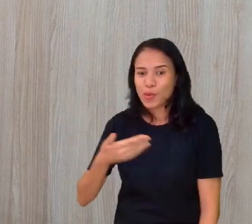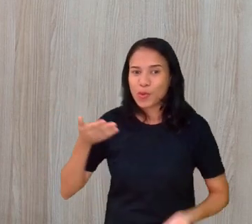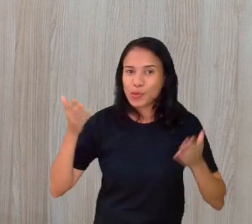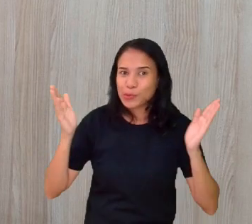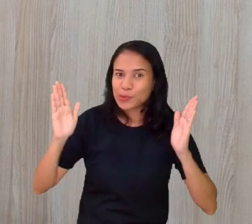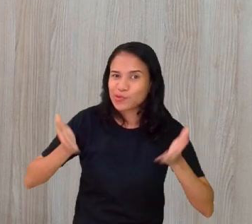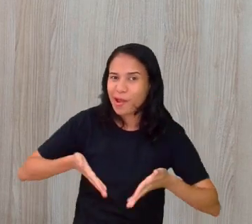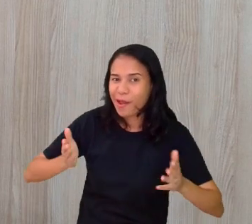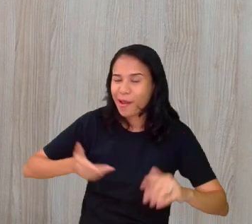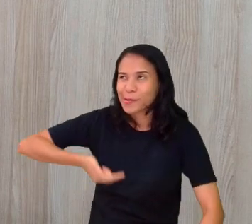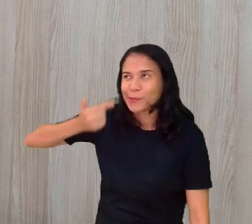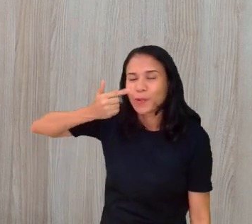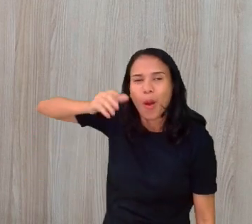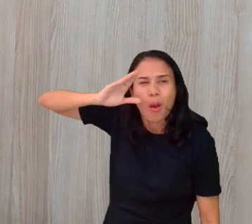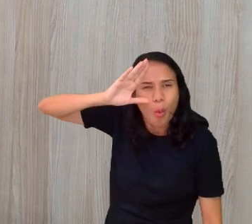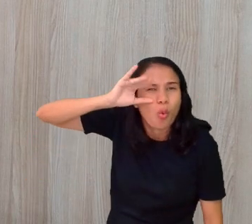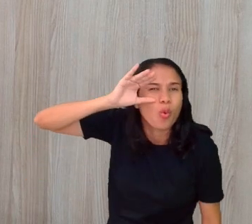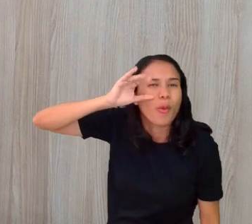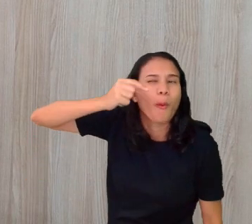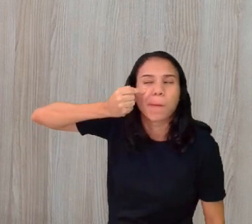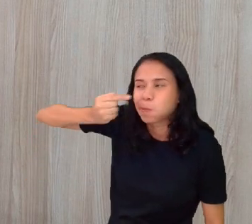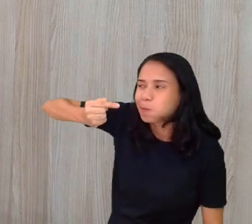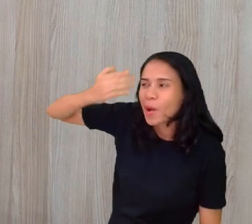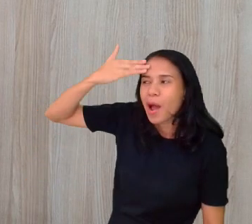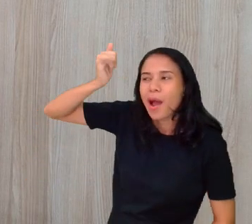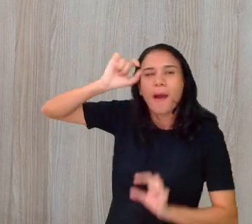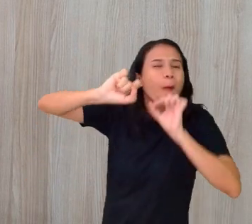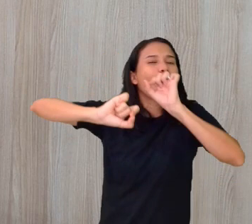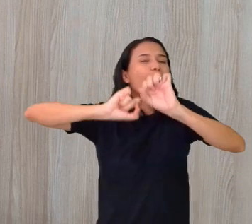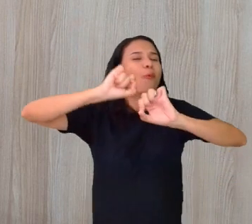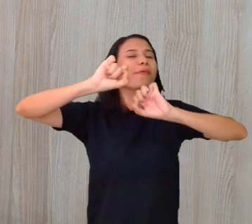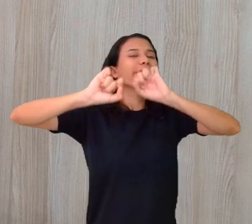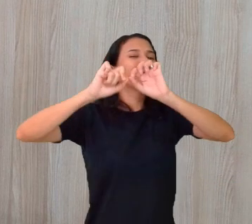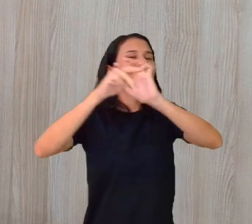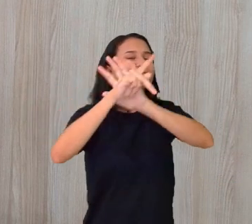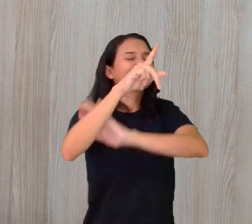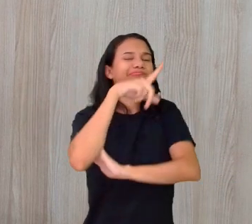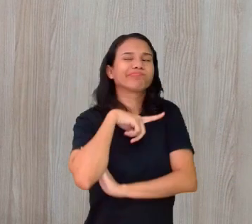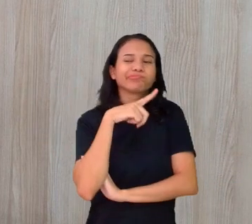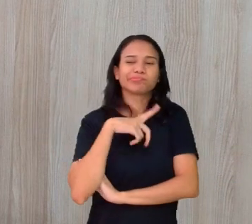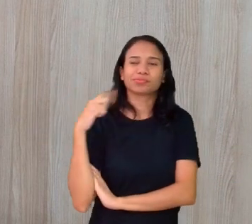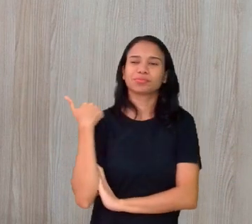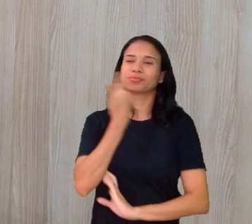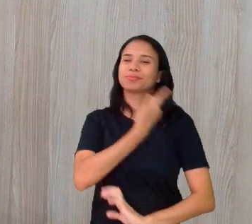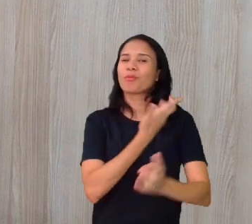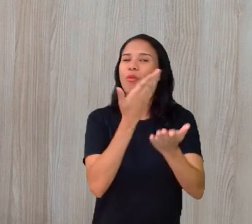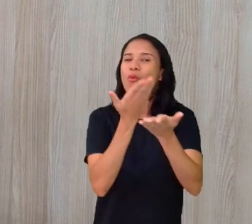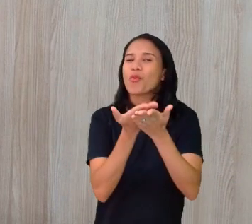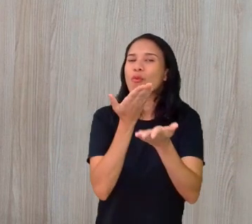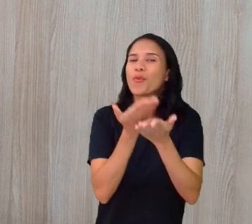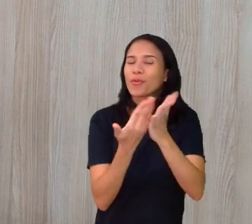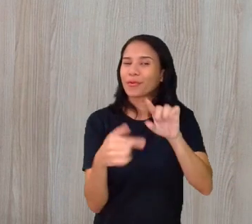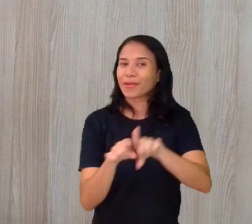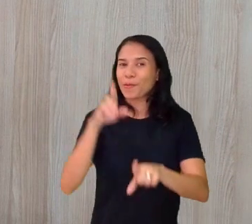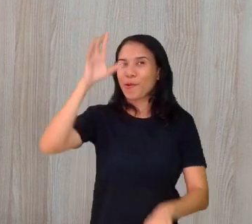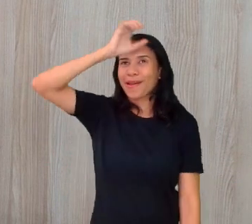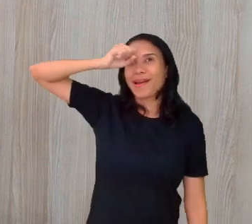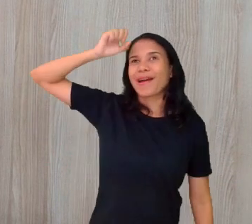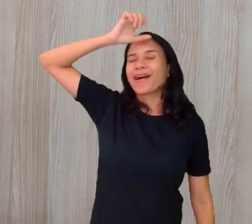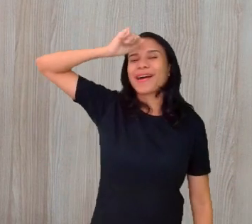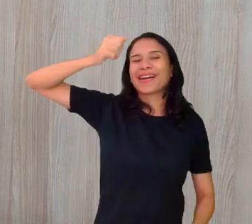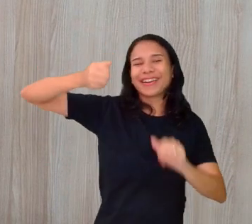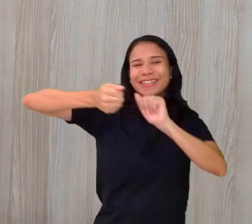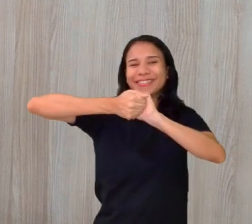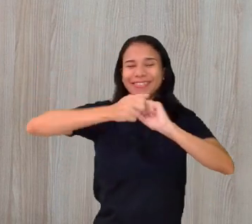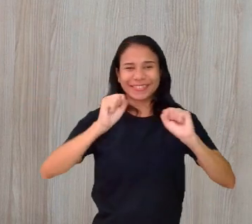estou curioso aqui para saber aqui o que é que a gente vai estudar e aprender aqui junto com